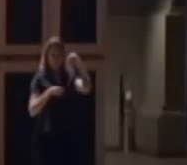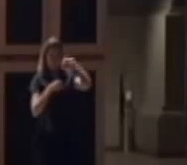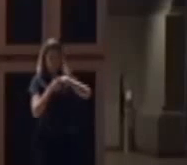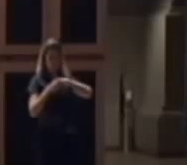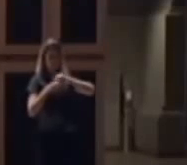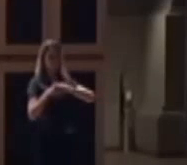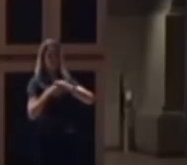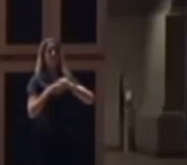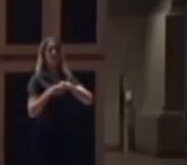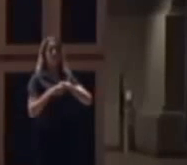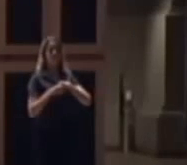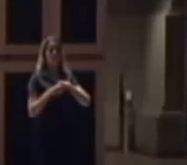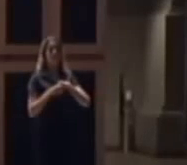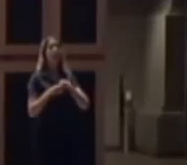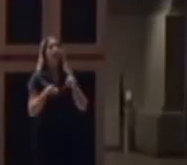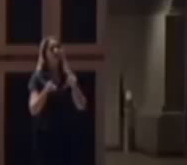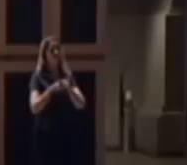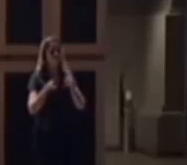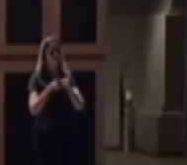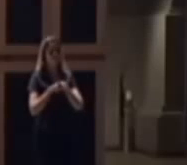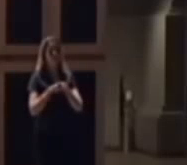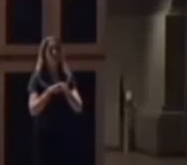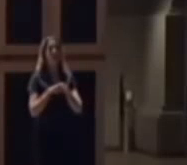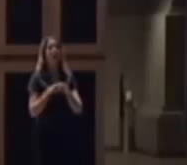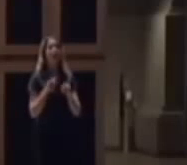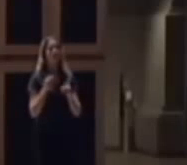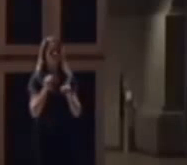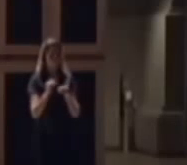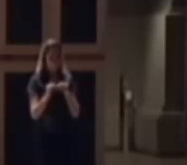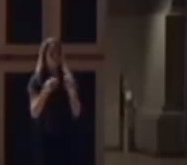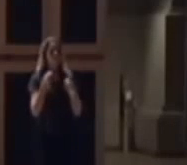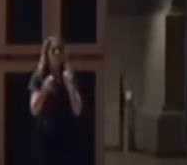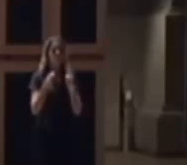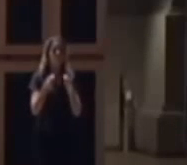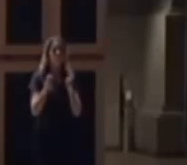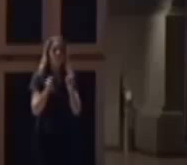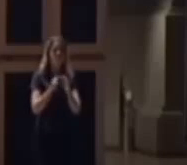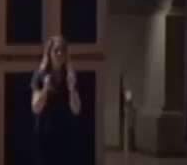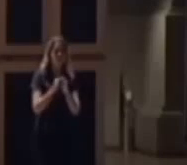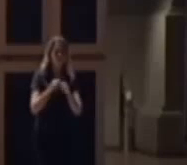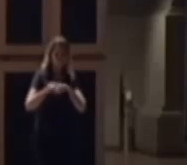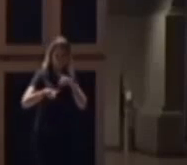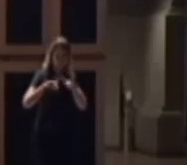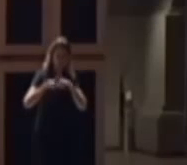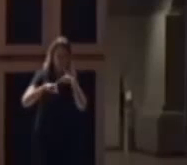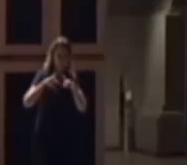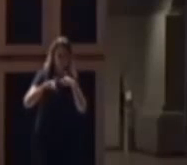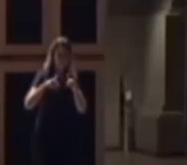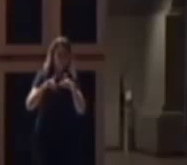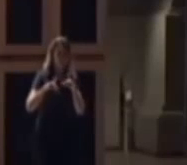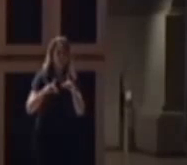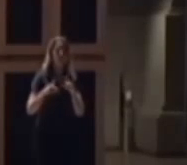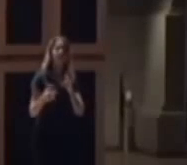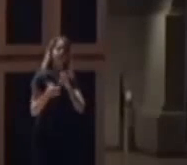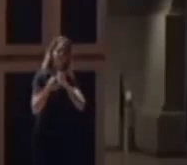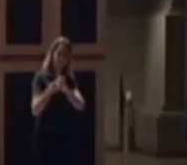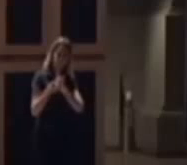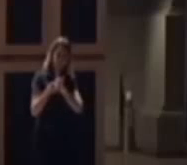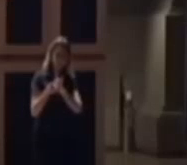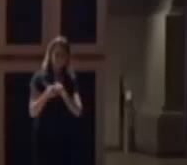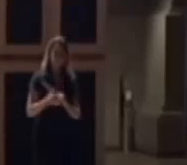e procedimentos para que a gente possa efetivar esse processo do termo de parceria.